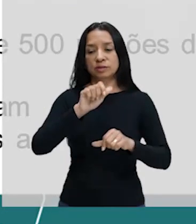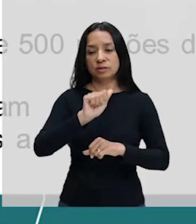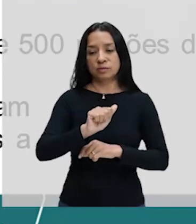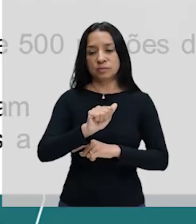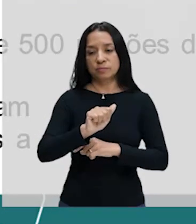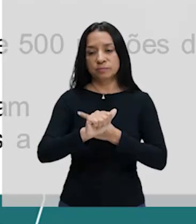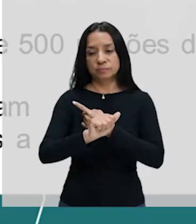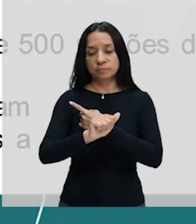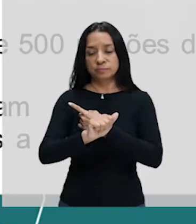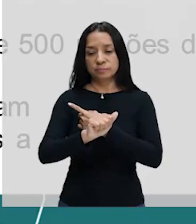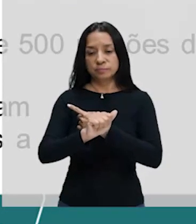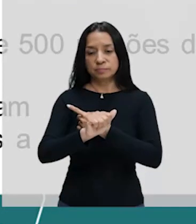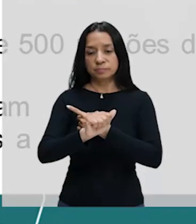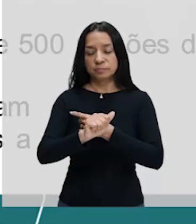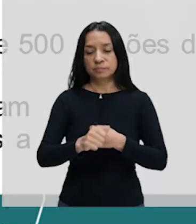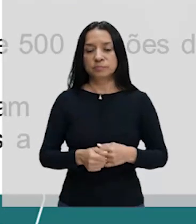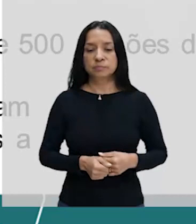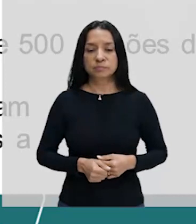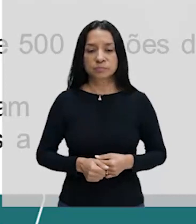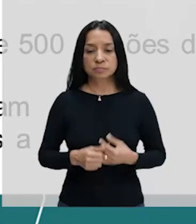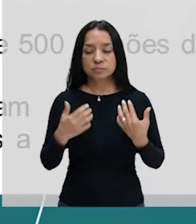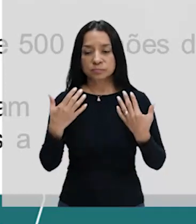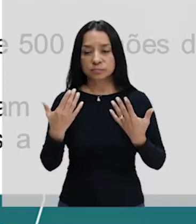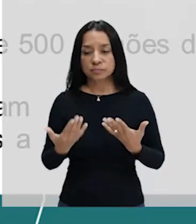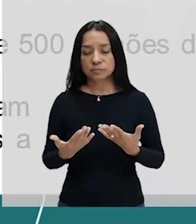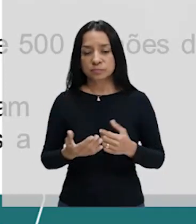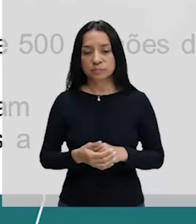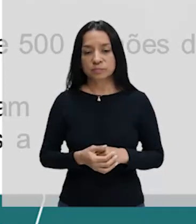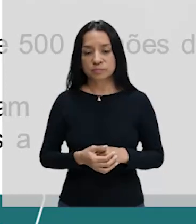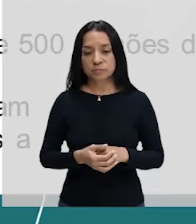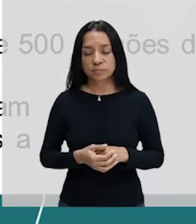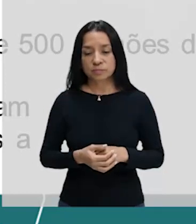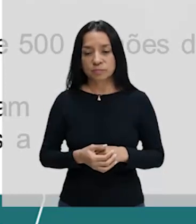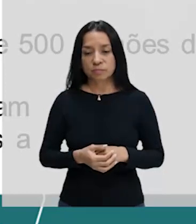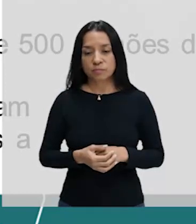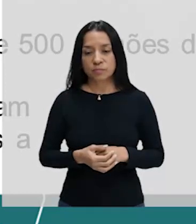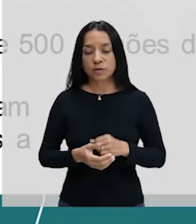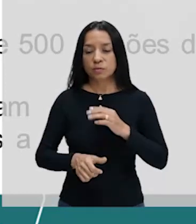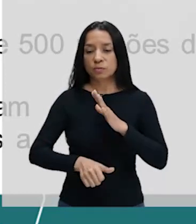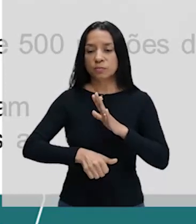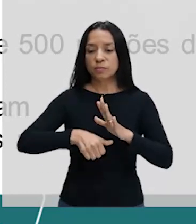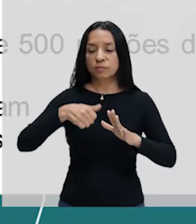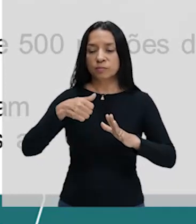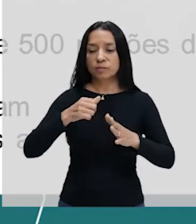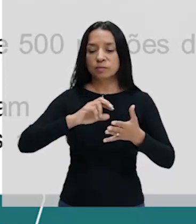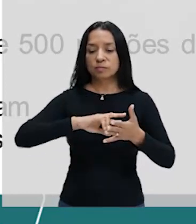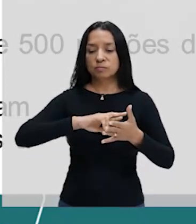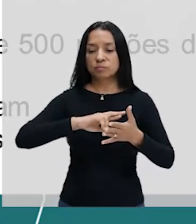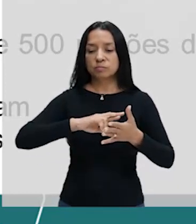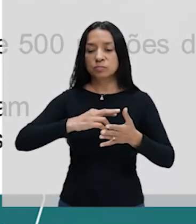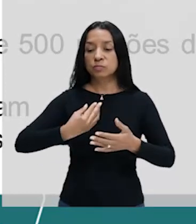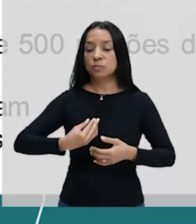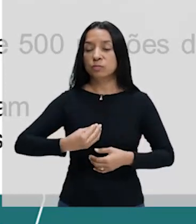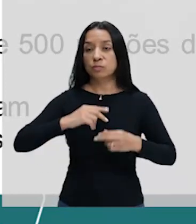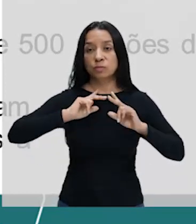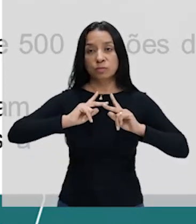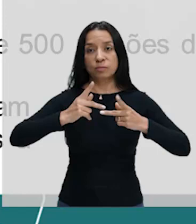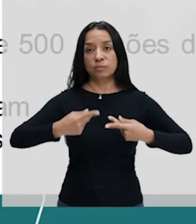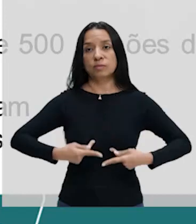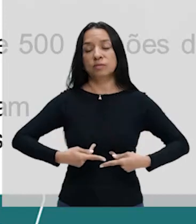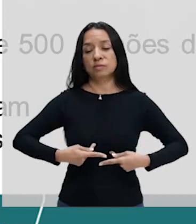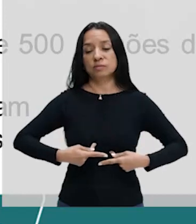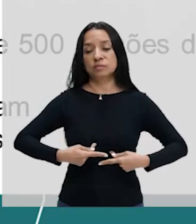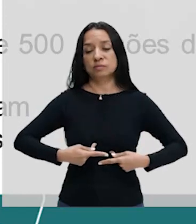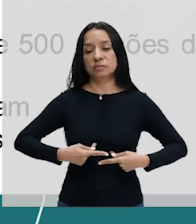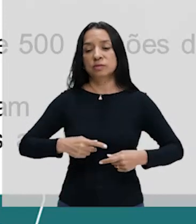era Cenozoica, tá? Então, os primeiros seres humanos, eles vieram,